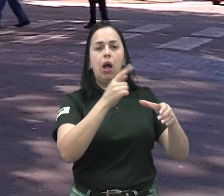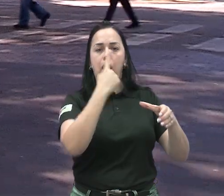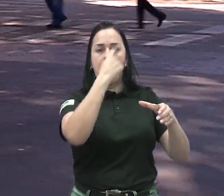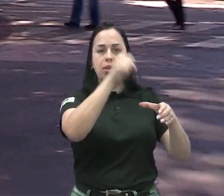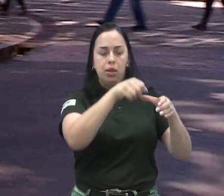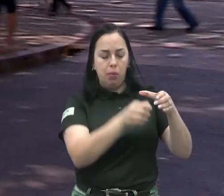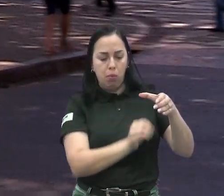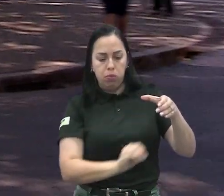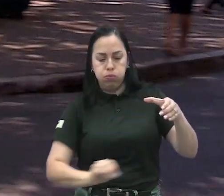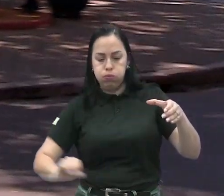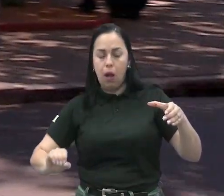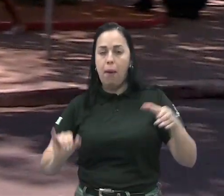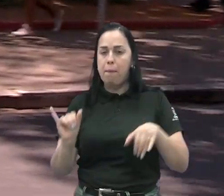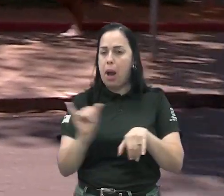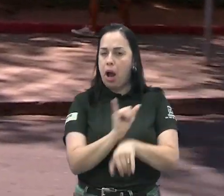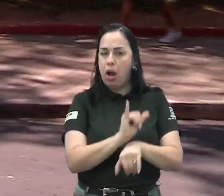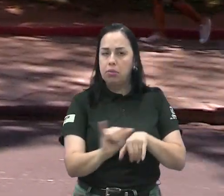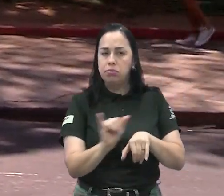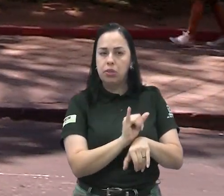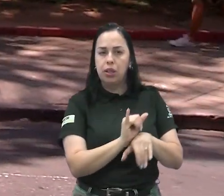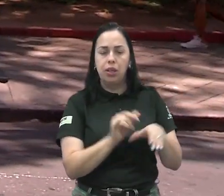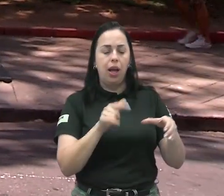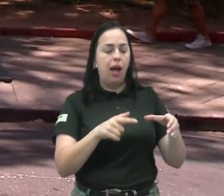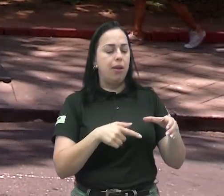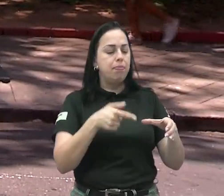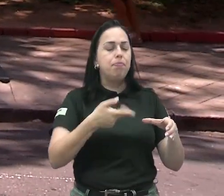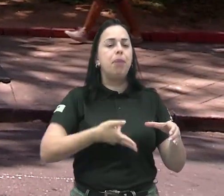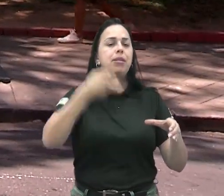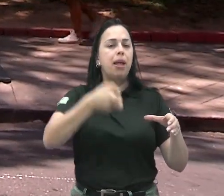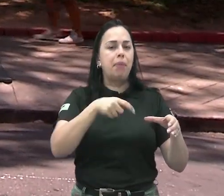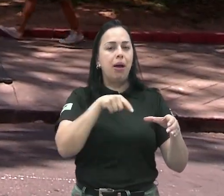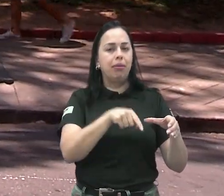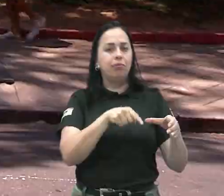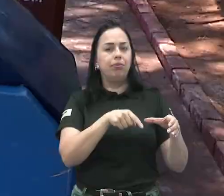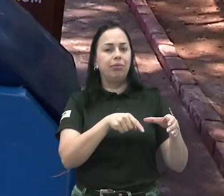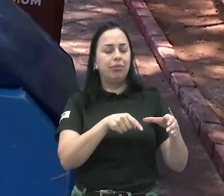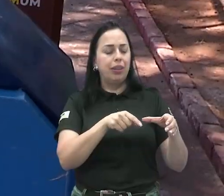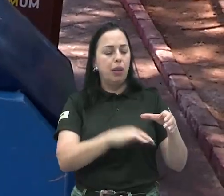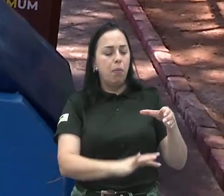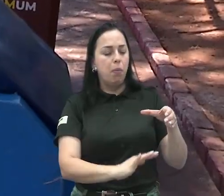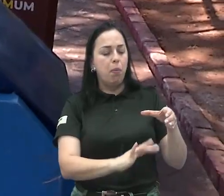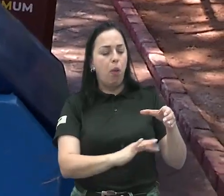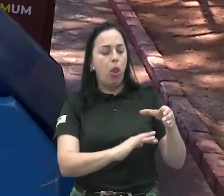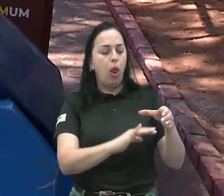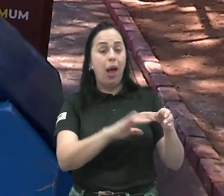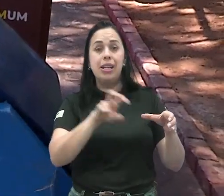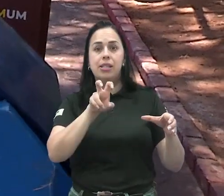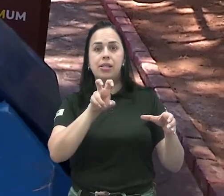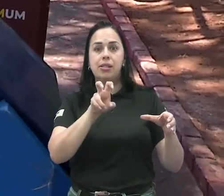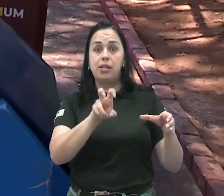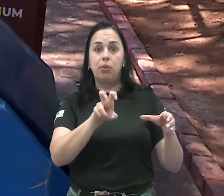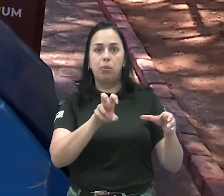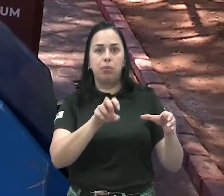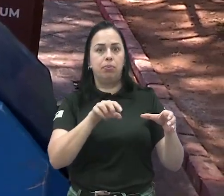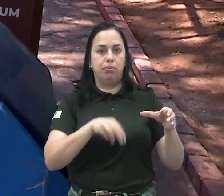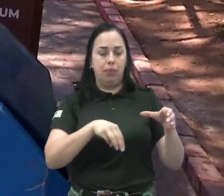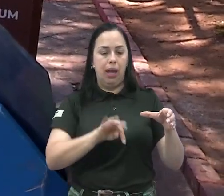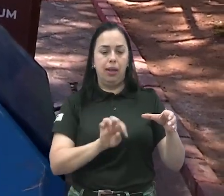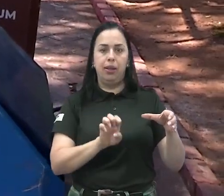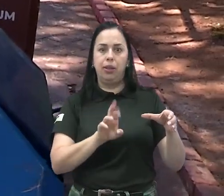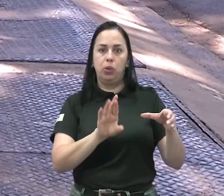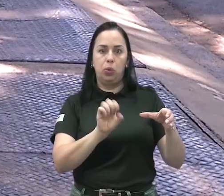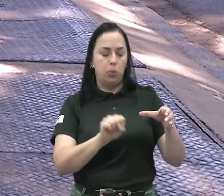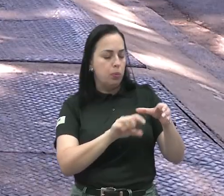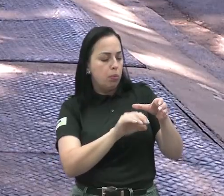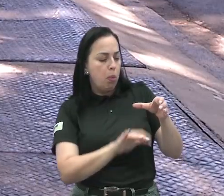atendidas. Esses equipamentos têm sensores inteligentes e capacidade para 5 metros